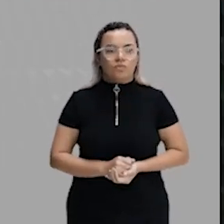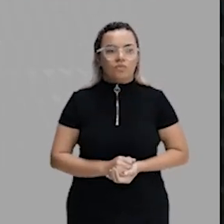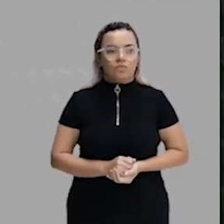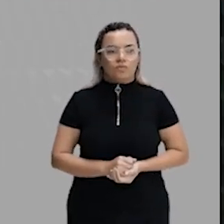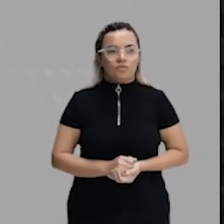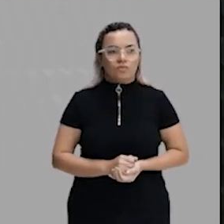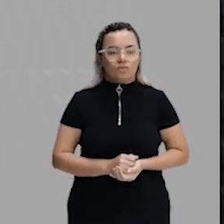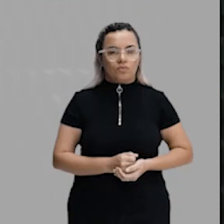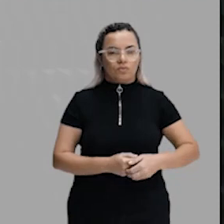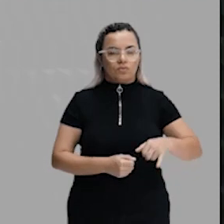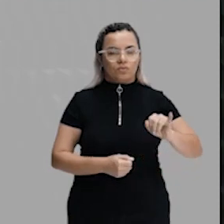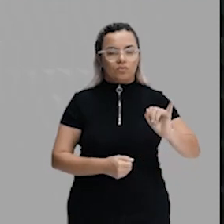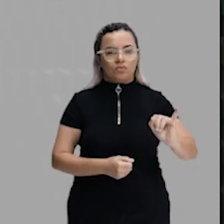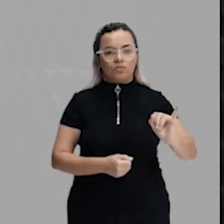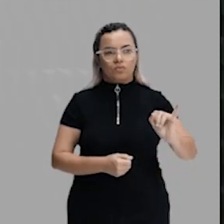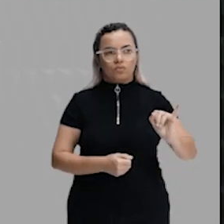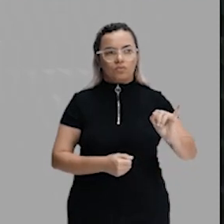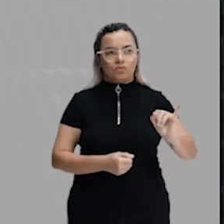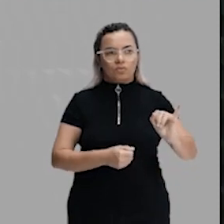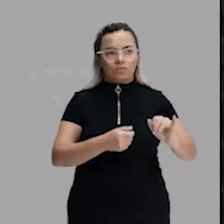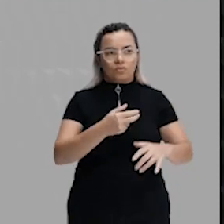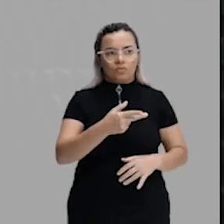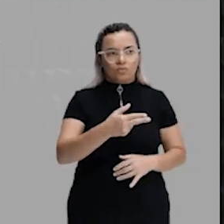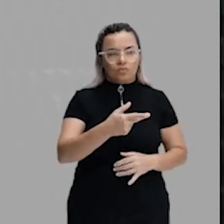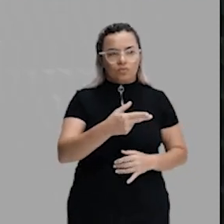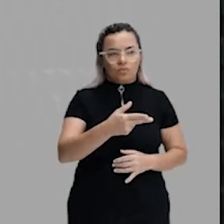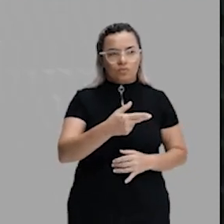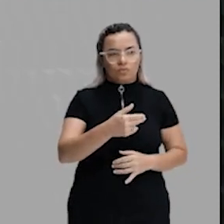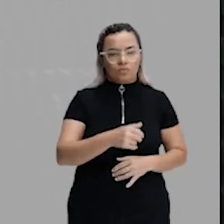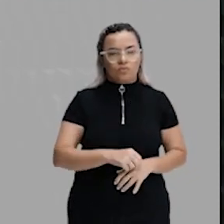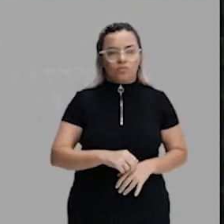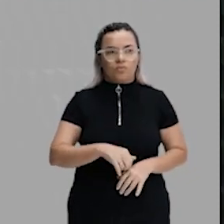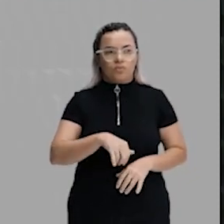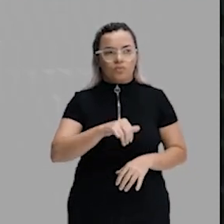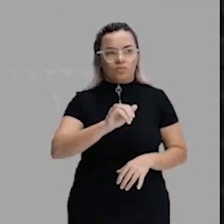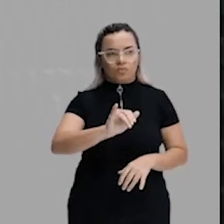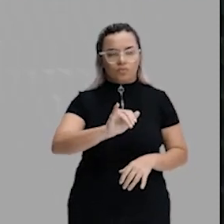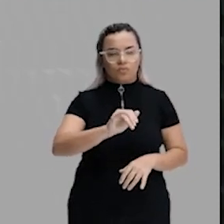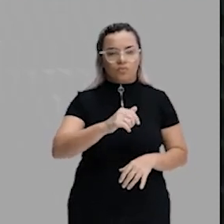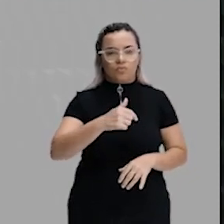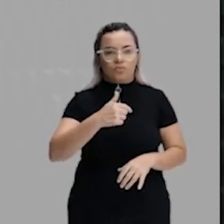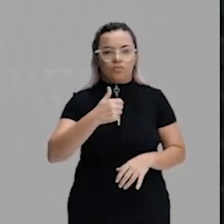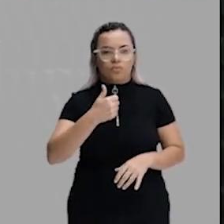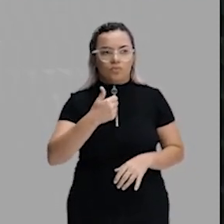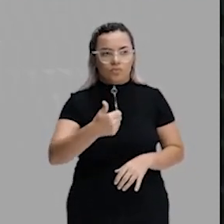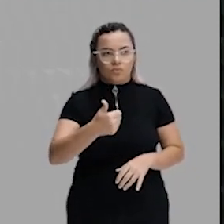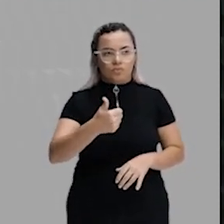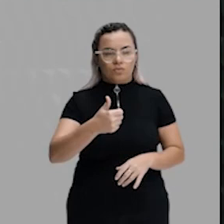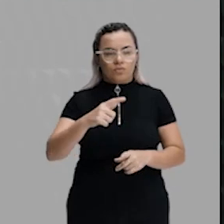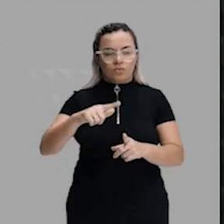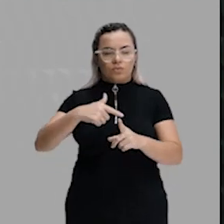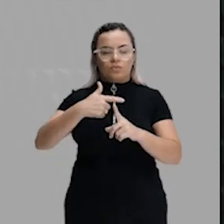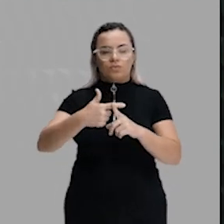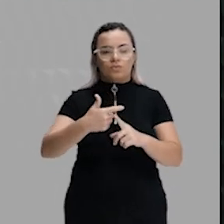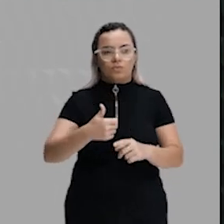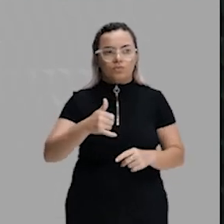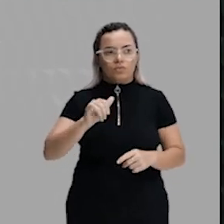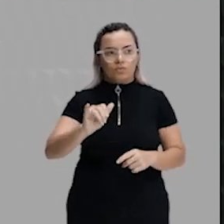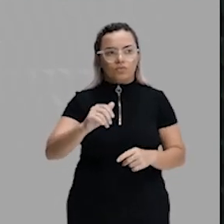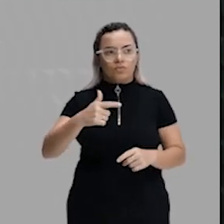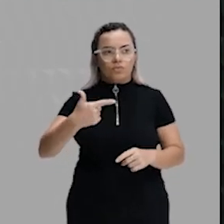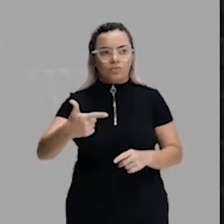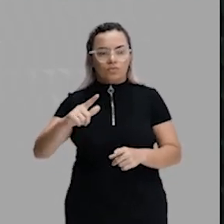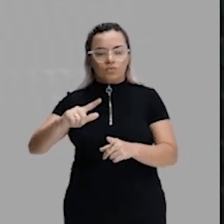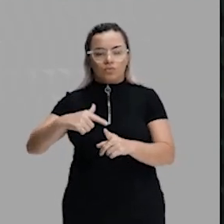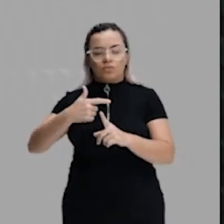E a corrente elétrica, ela vai se dividir, ó, dependendo da quantidade de resistores que nós vamos ter.